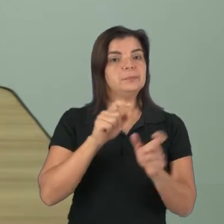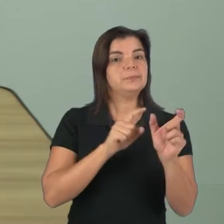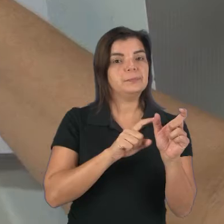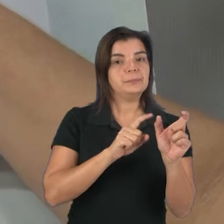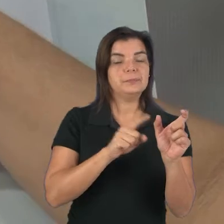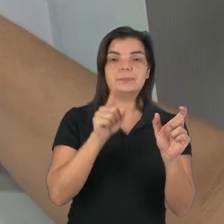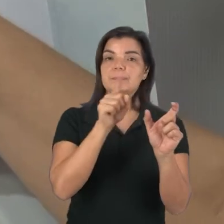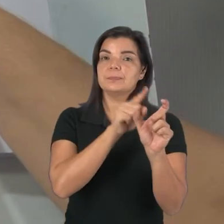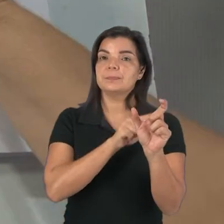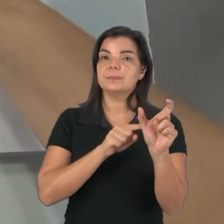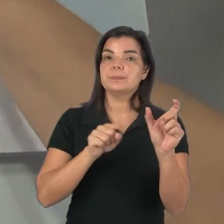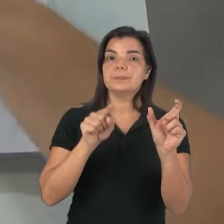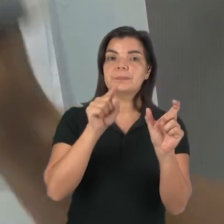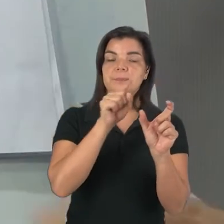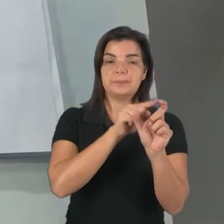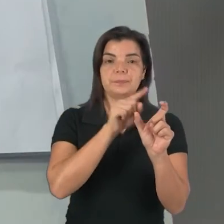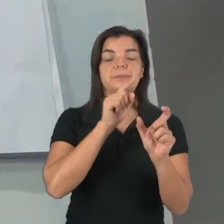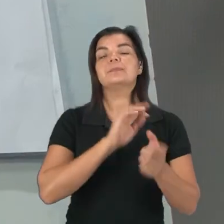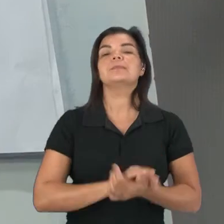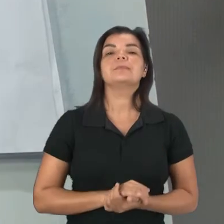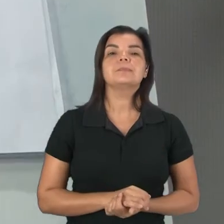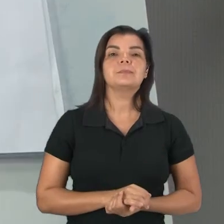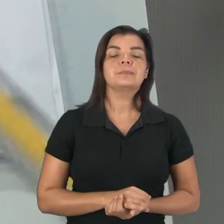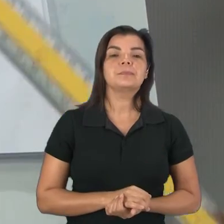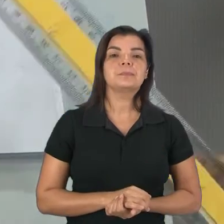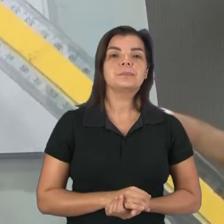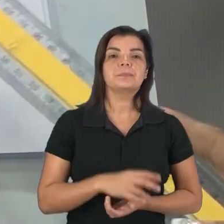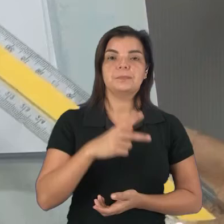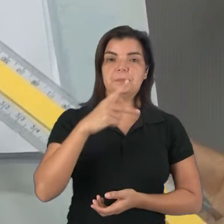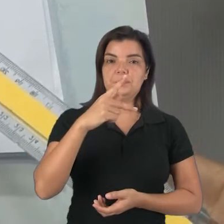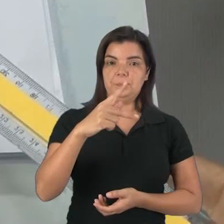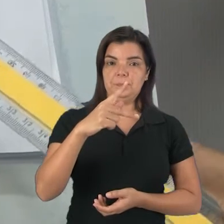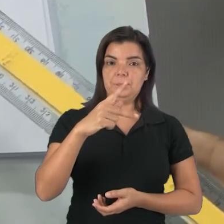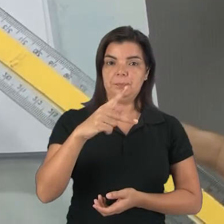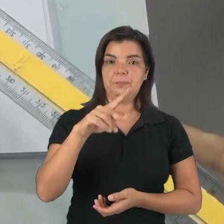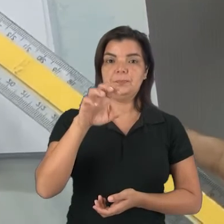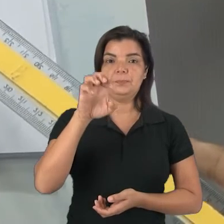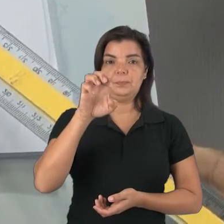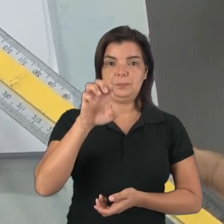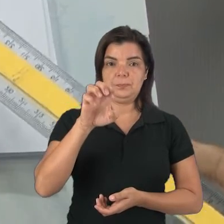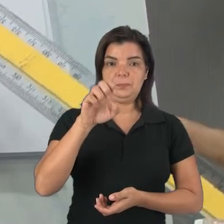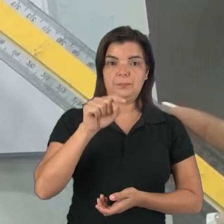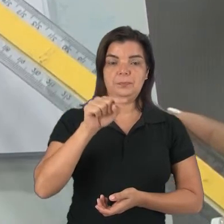palavra pera vamos ver quais são as letrinhas p